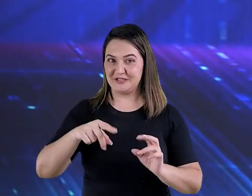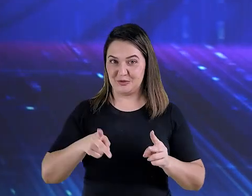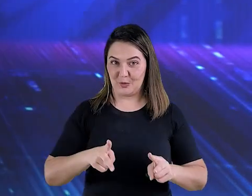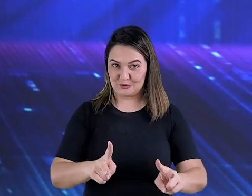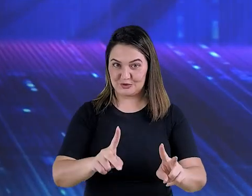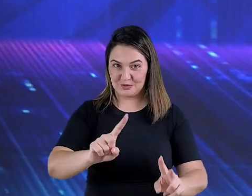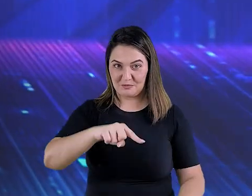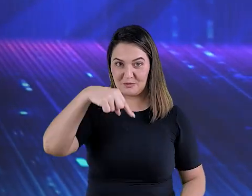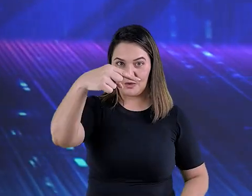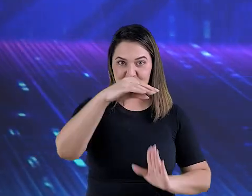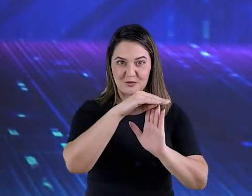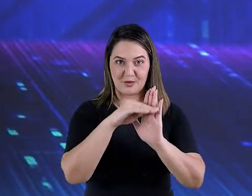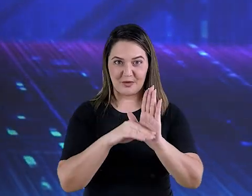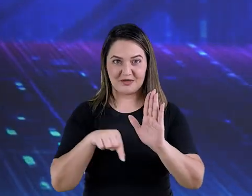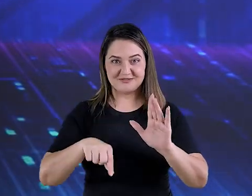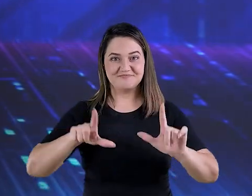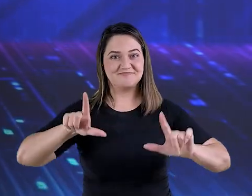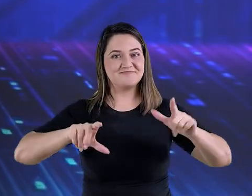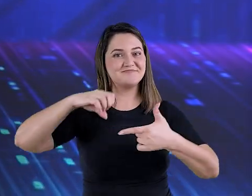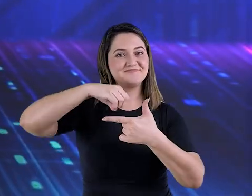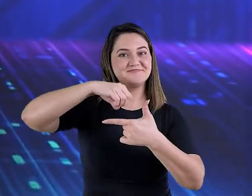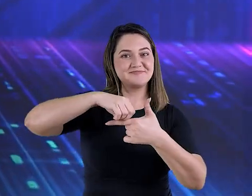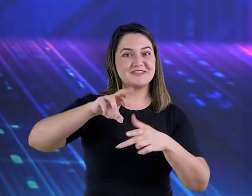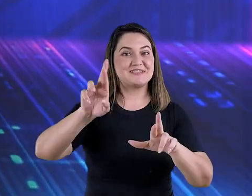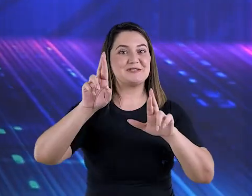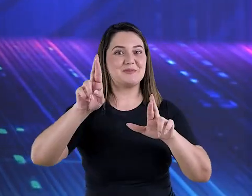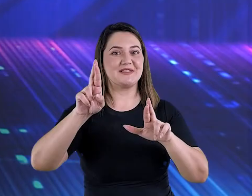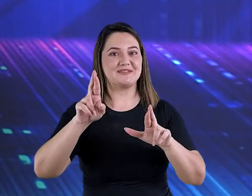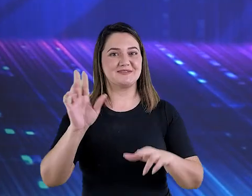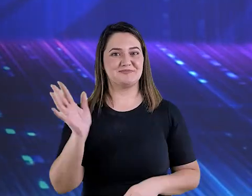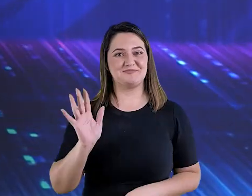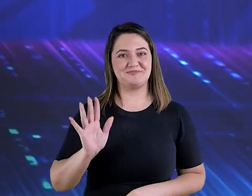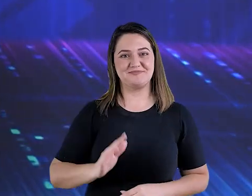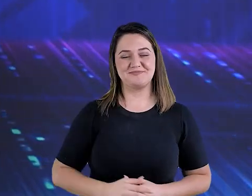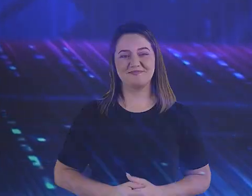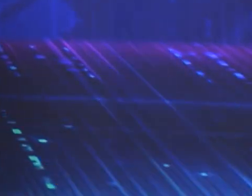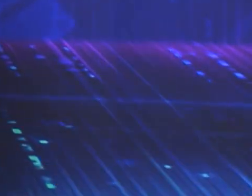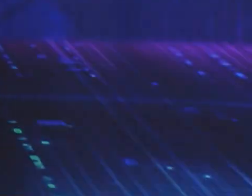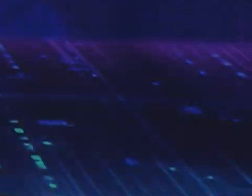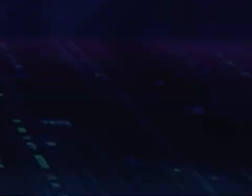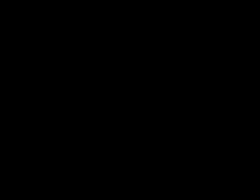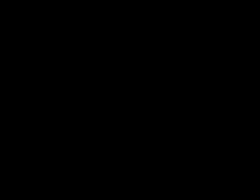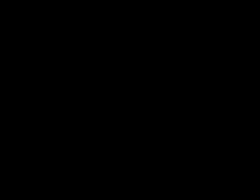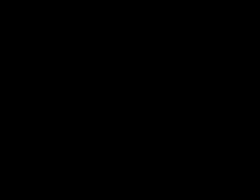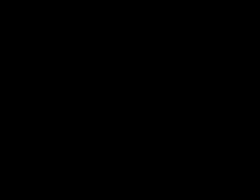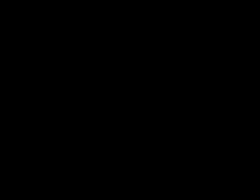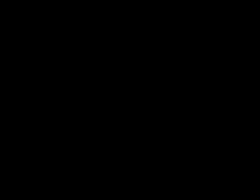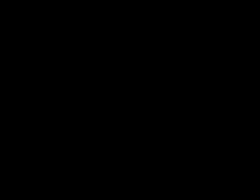Futuro. A gente continua juntos na tela da TV Novo Tempo, o canal da Esperança. Até mais.